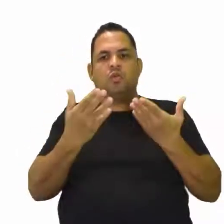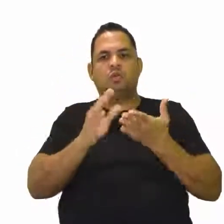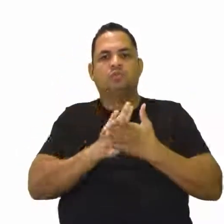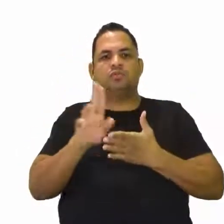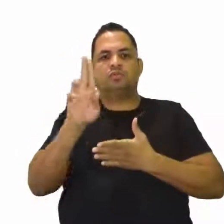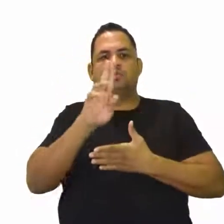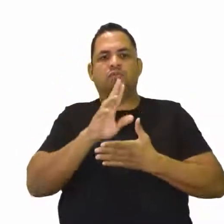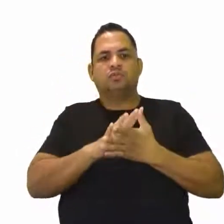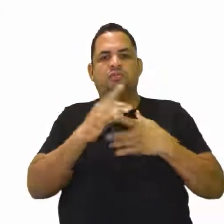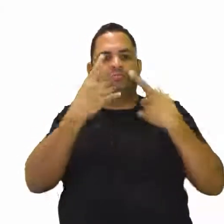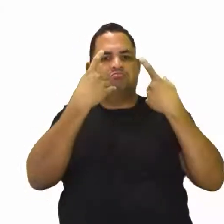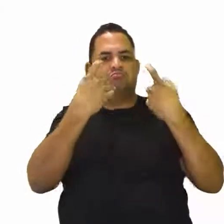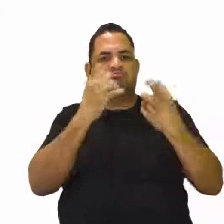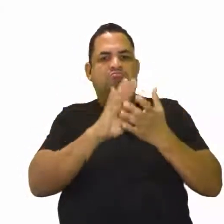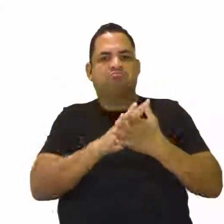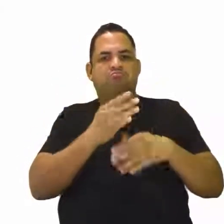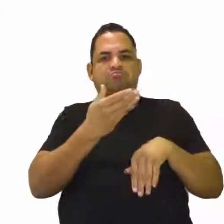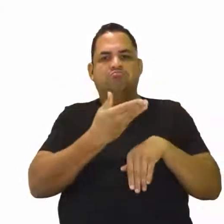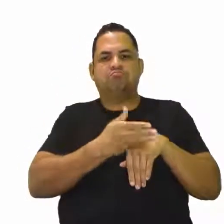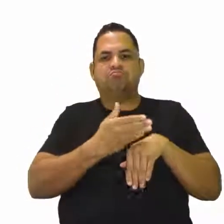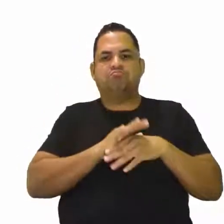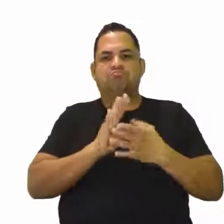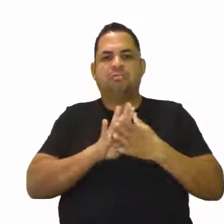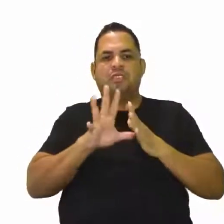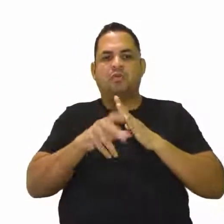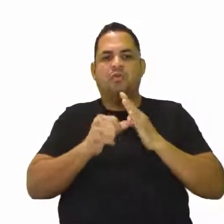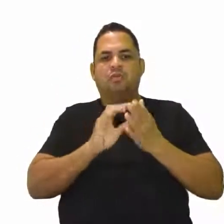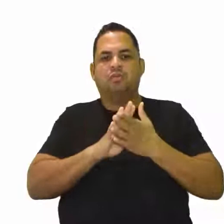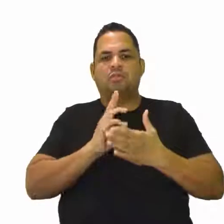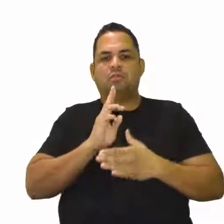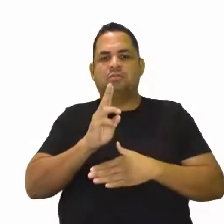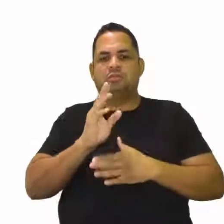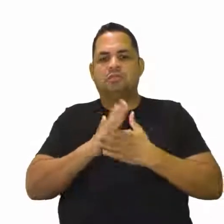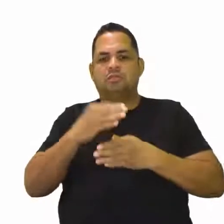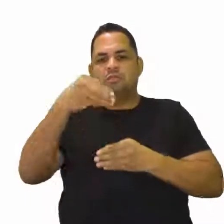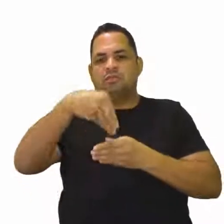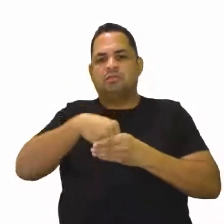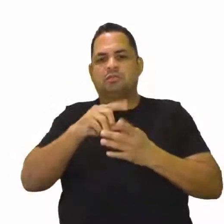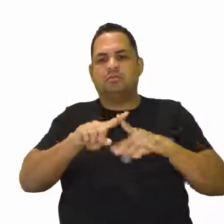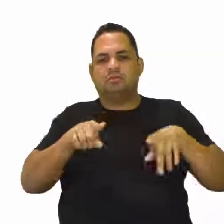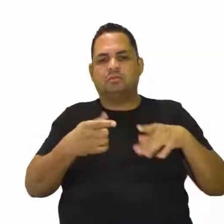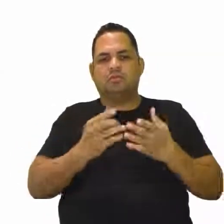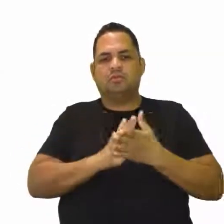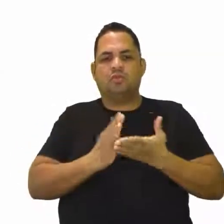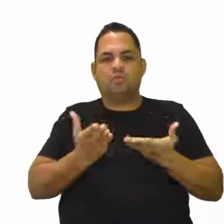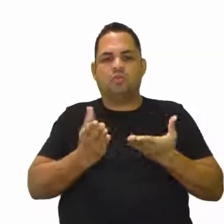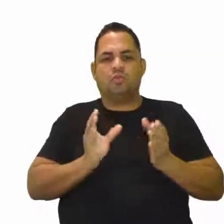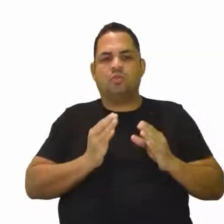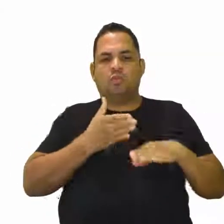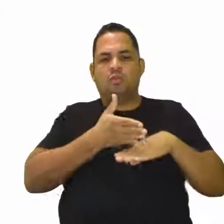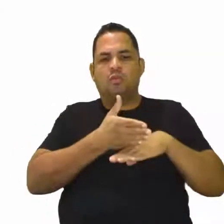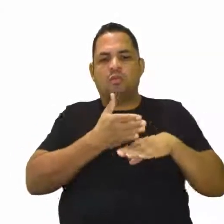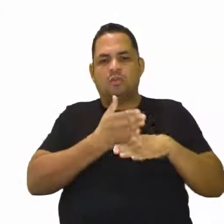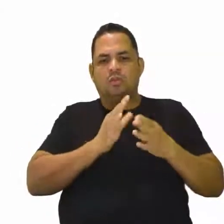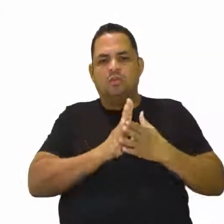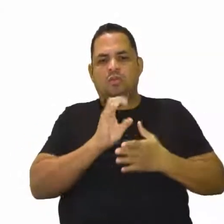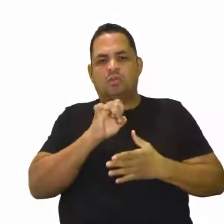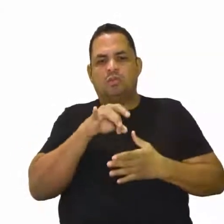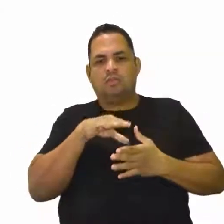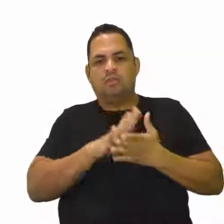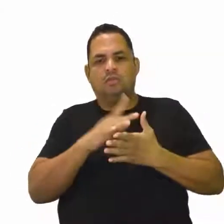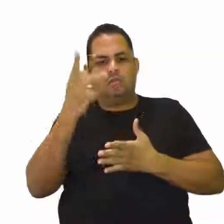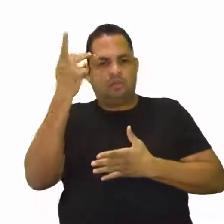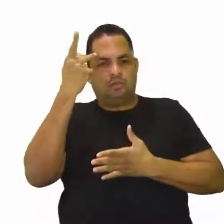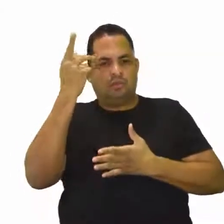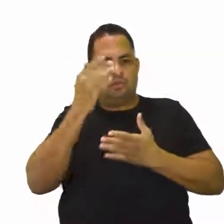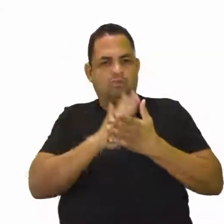utilizou mais violência e praticou mais fraude naquele processo eleitoral. Mas o grupo do qual participava as oligarquias